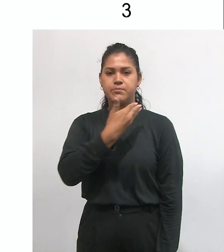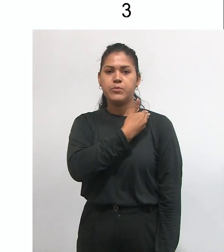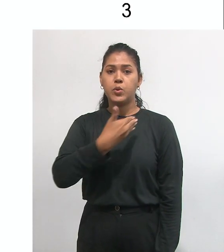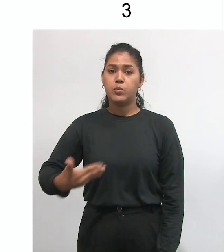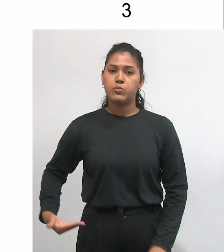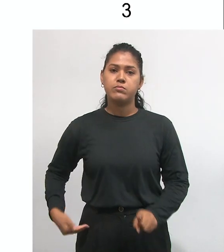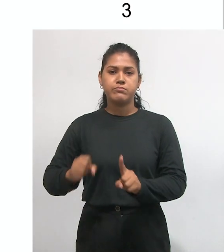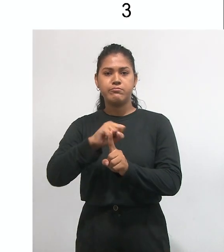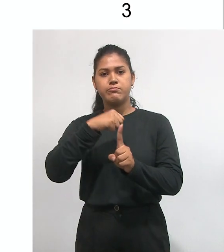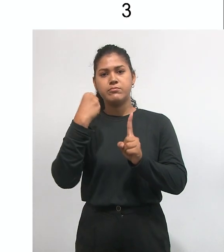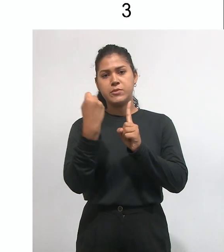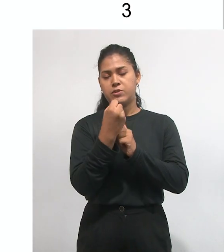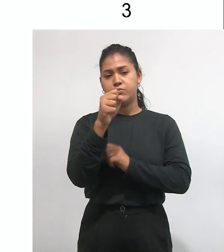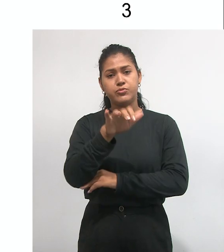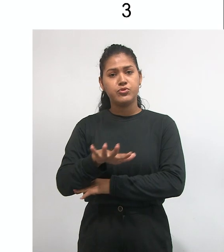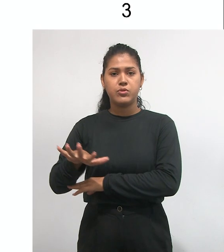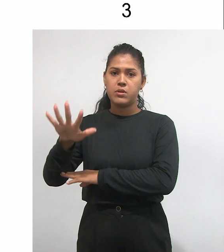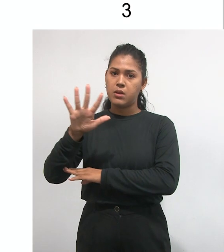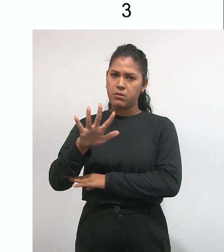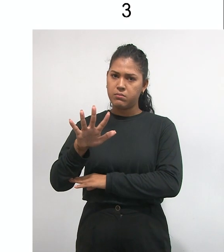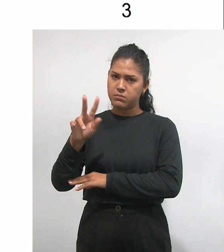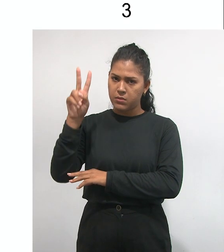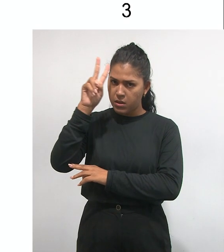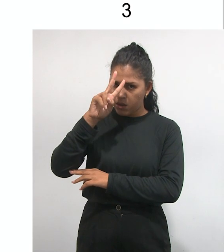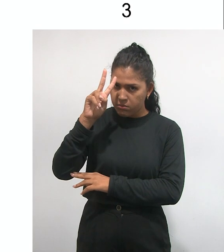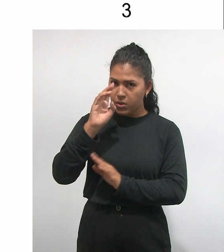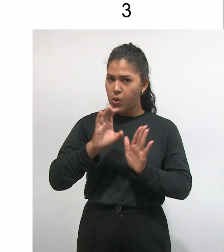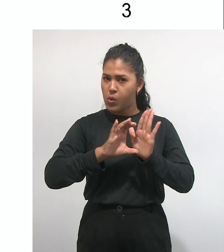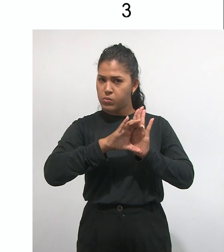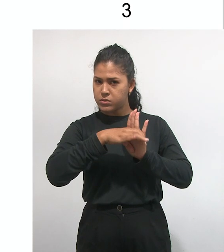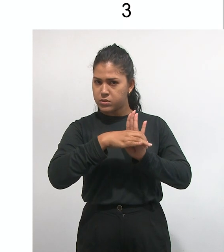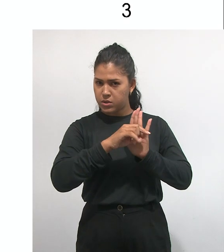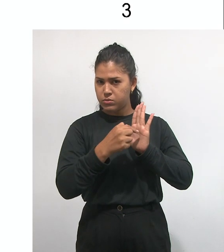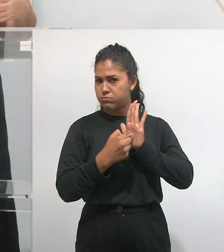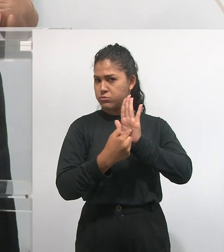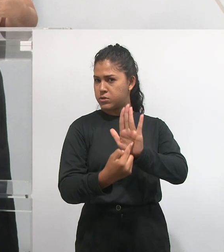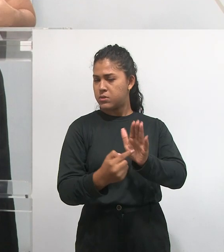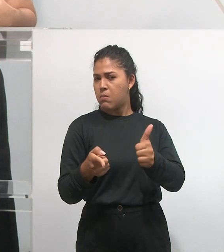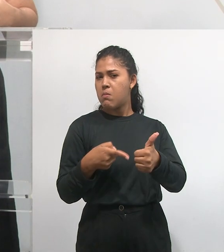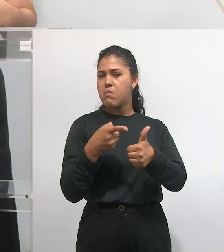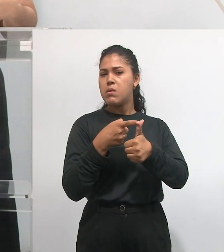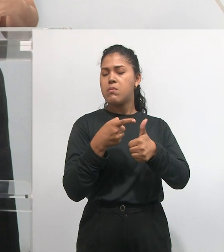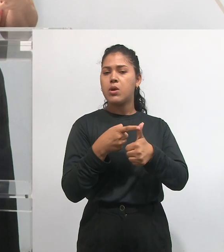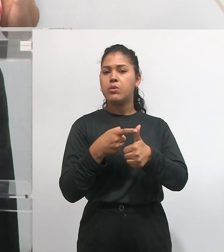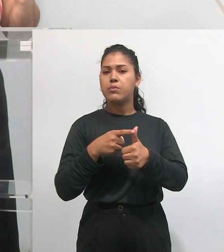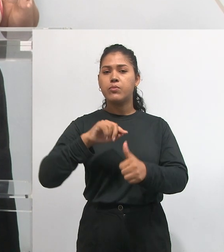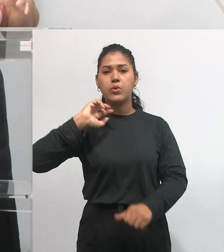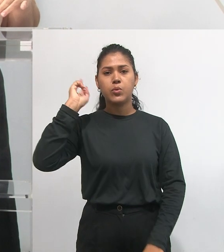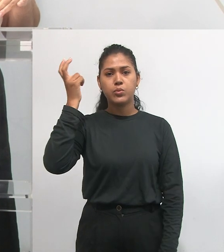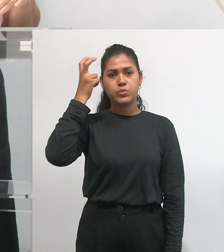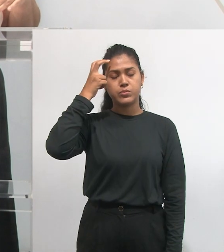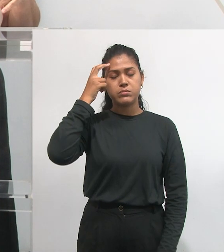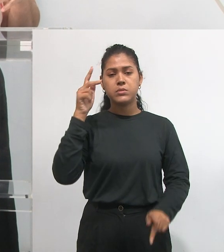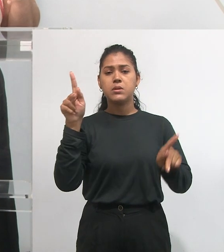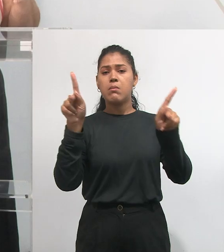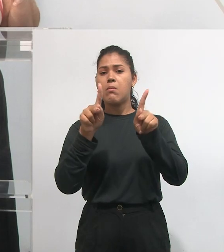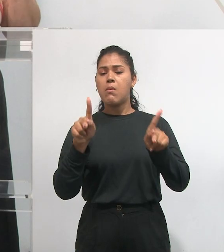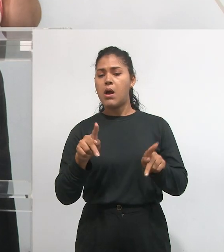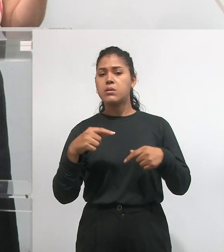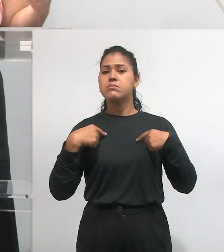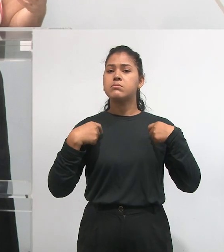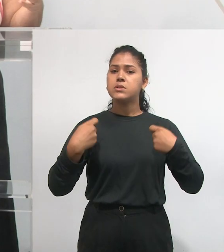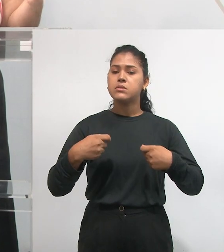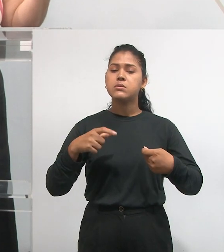lembrem-se comigo sobre aquele conceito inicial de que cultura de paz, ele tem que envolver ali